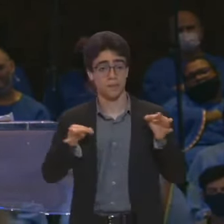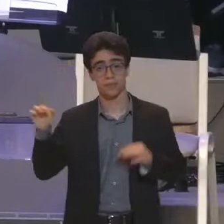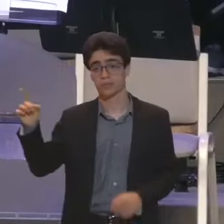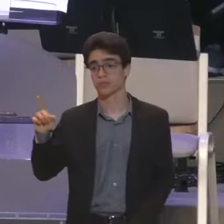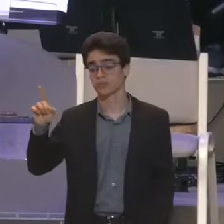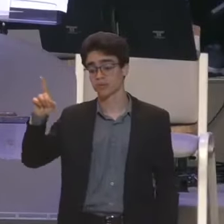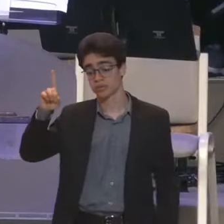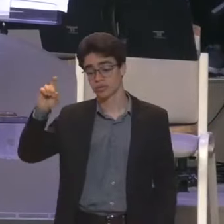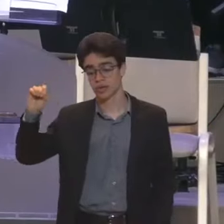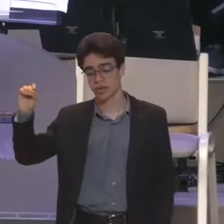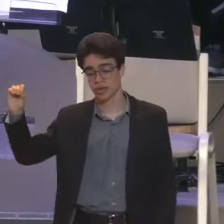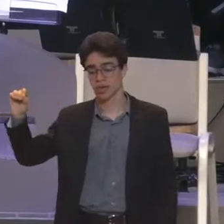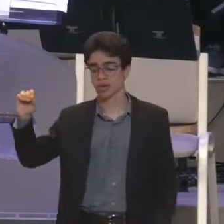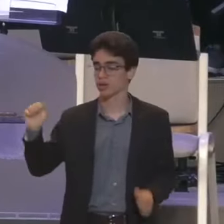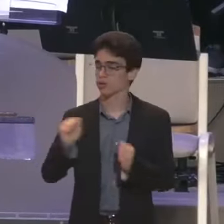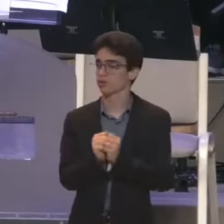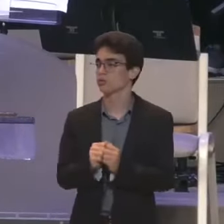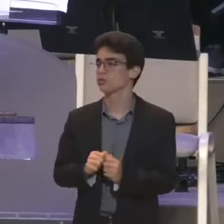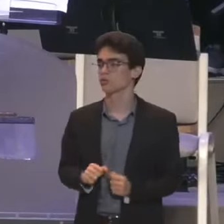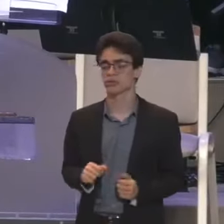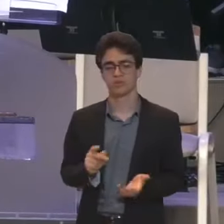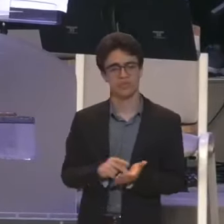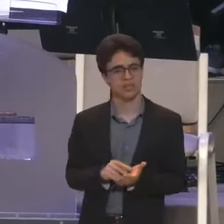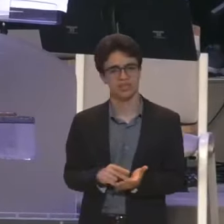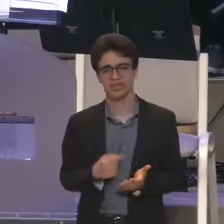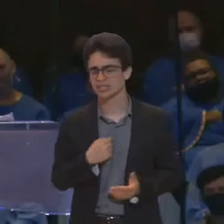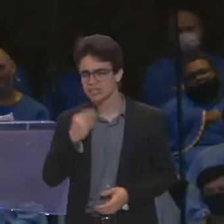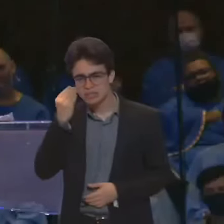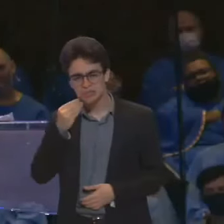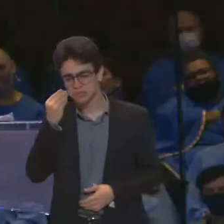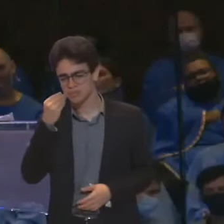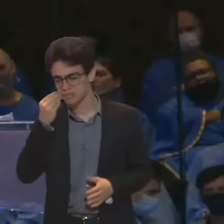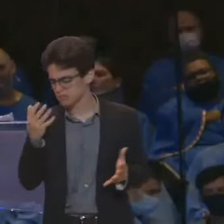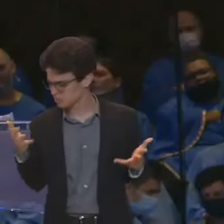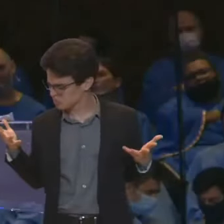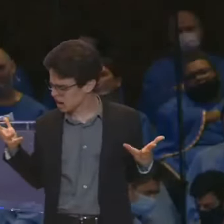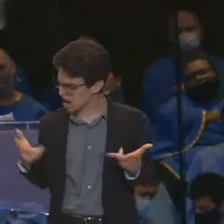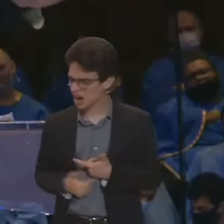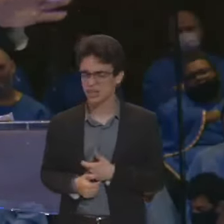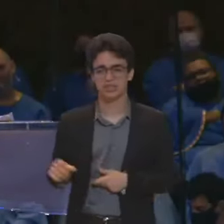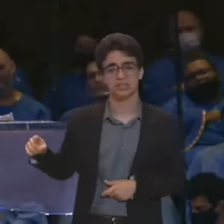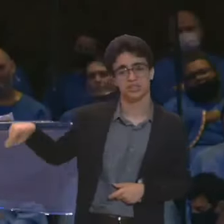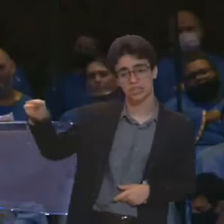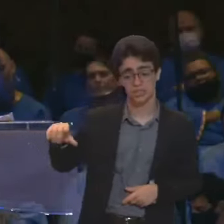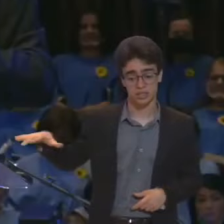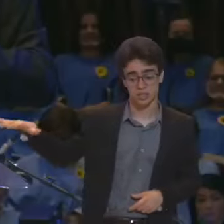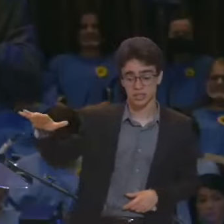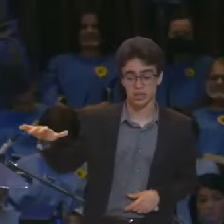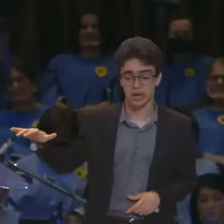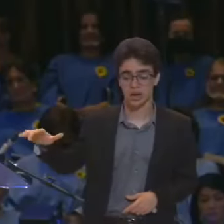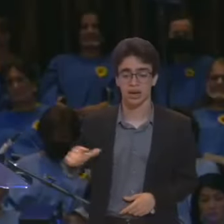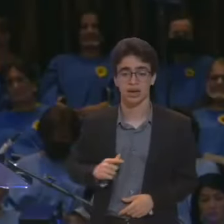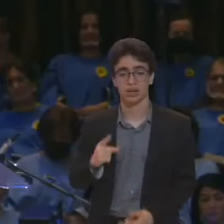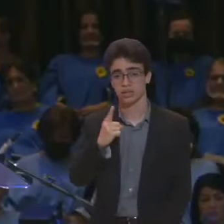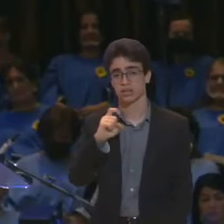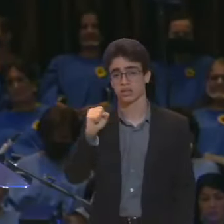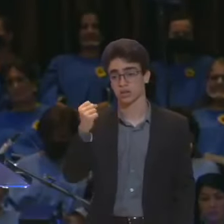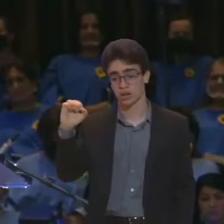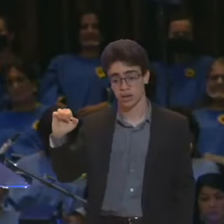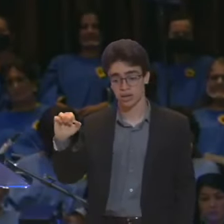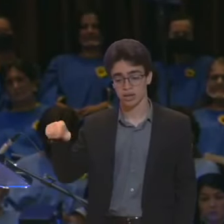delas estavam lá. Presta atenção, foi maravilhoso, uma das experiências mais fenomenais da minha vida. Elas estavam lá, 180 dos